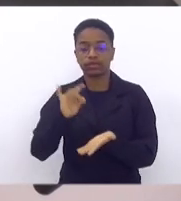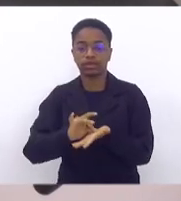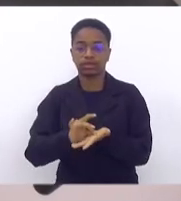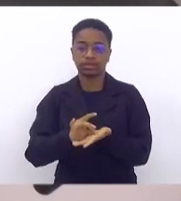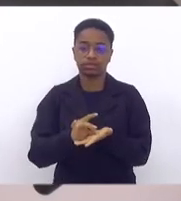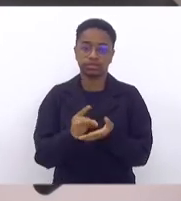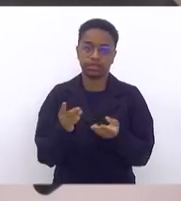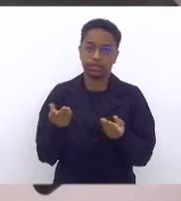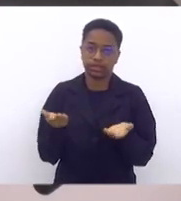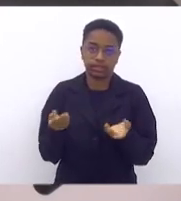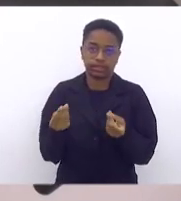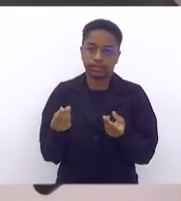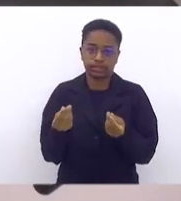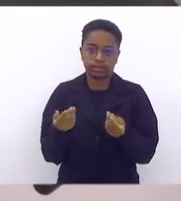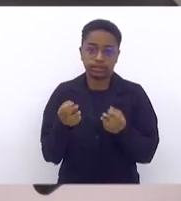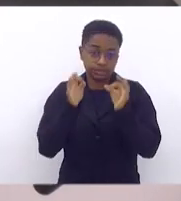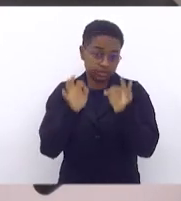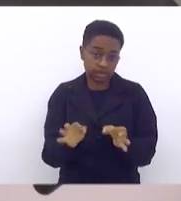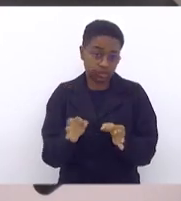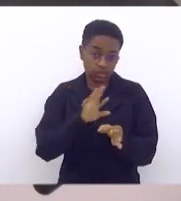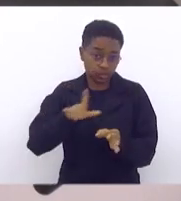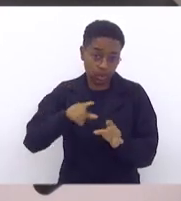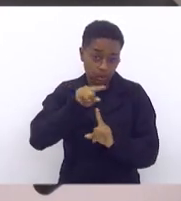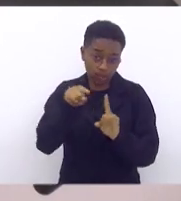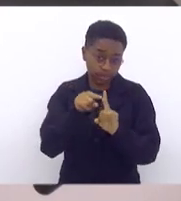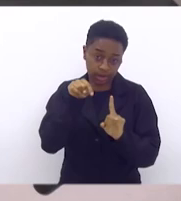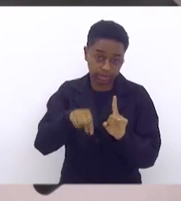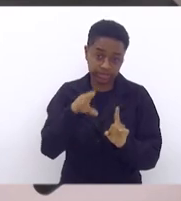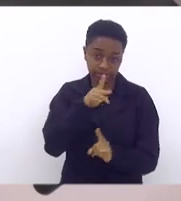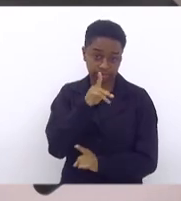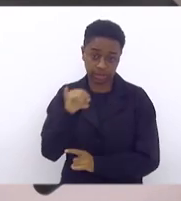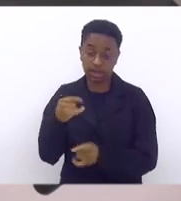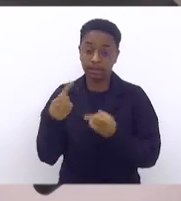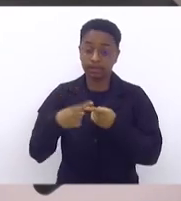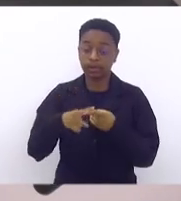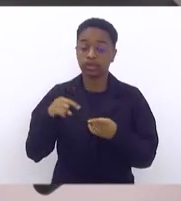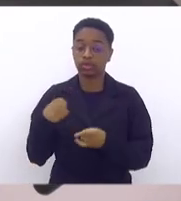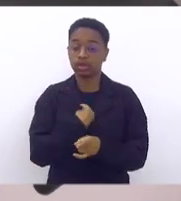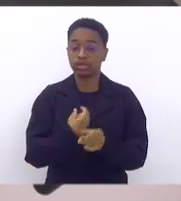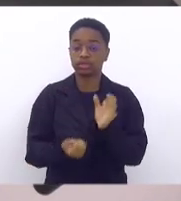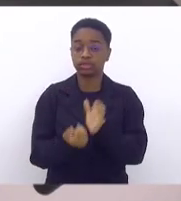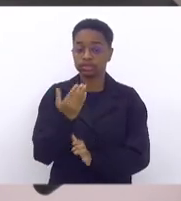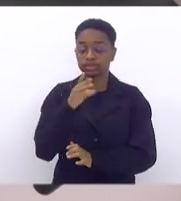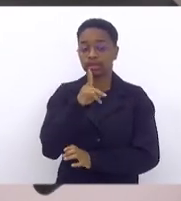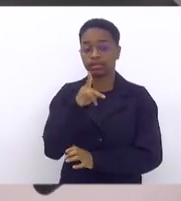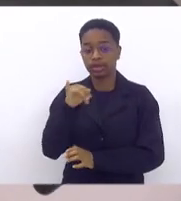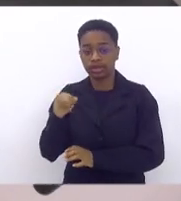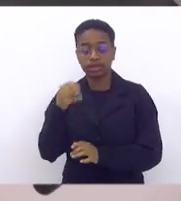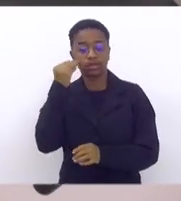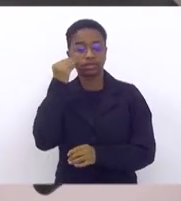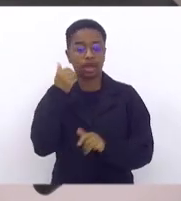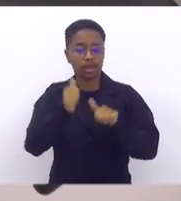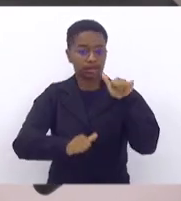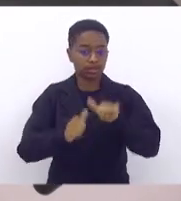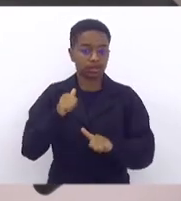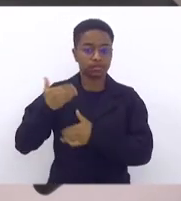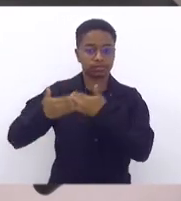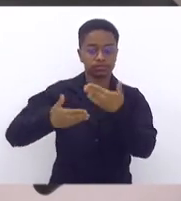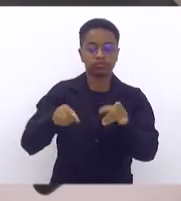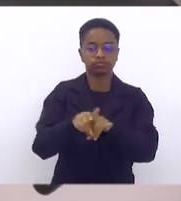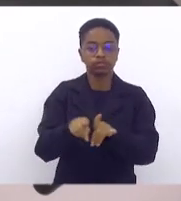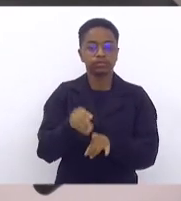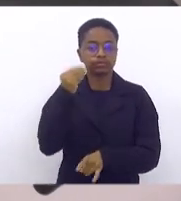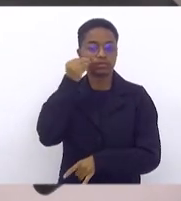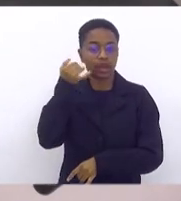seria a correta. Não é o objetivo dessa CPI. Essa CPI está aqui para revisar esses procedimentos, para evitar